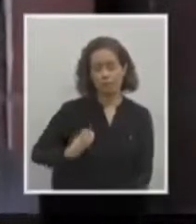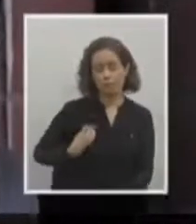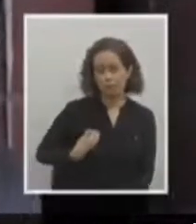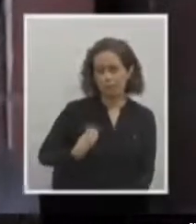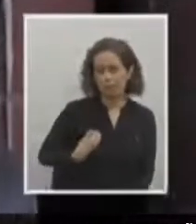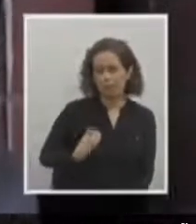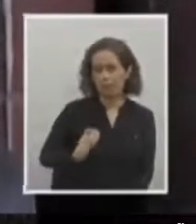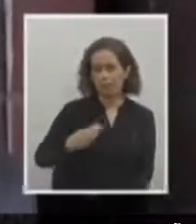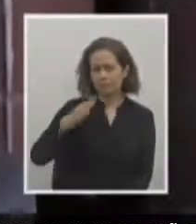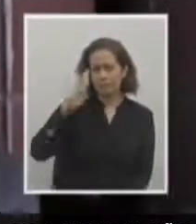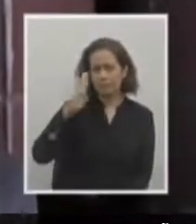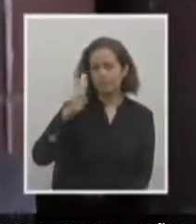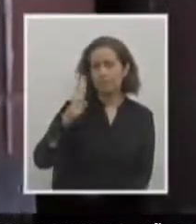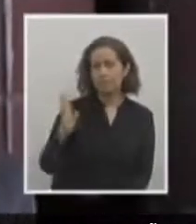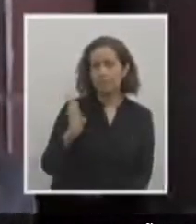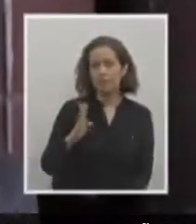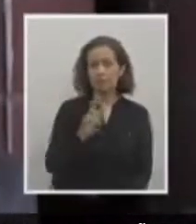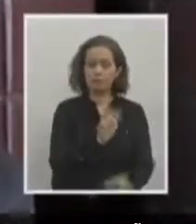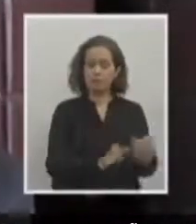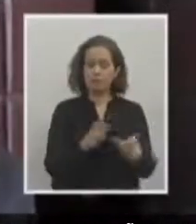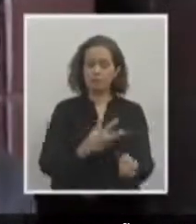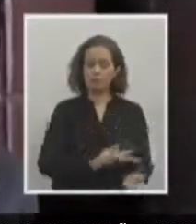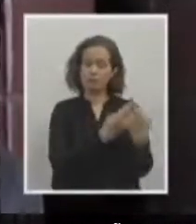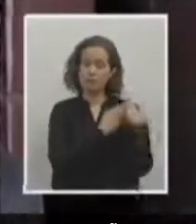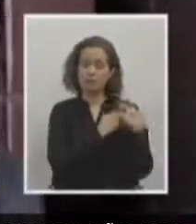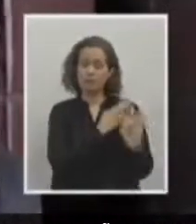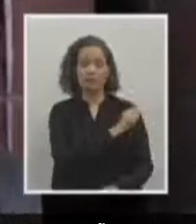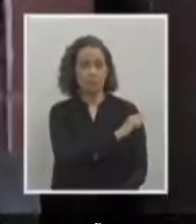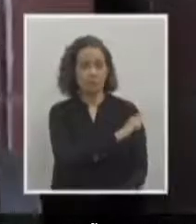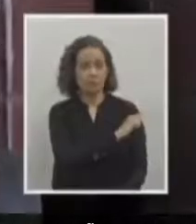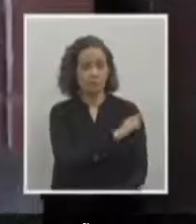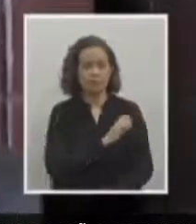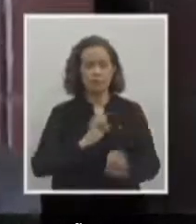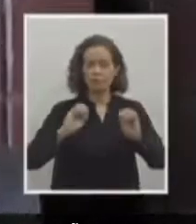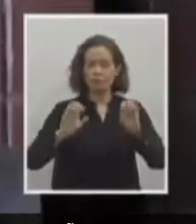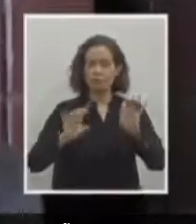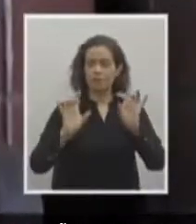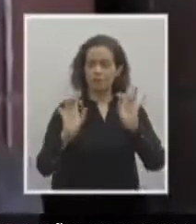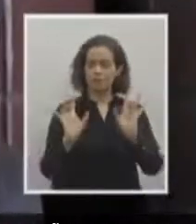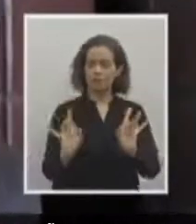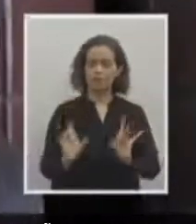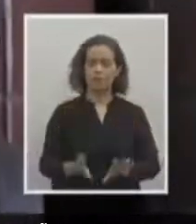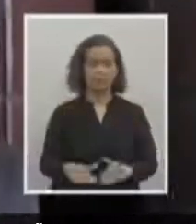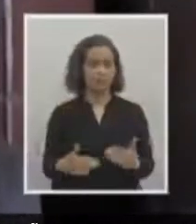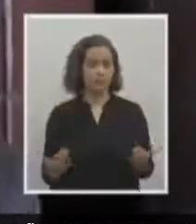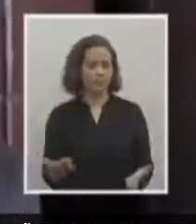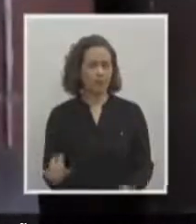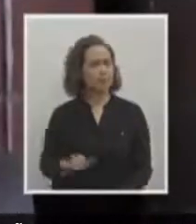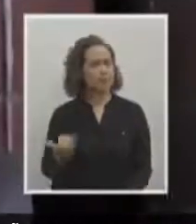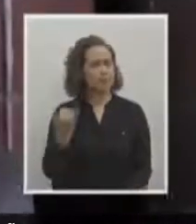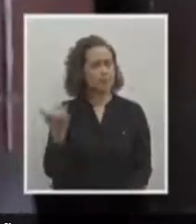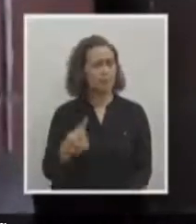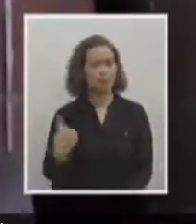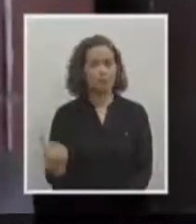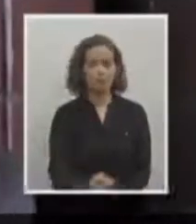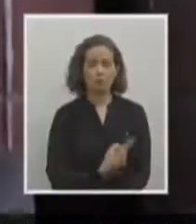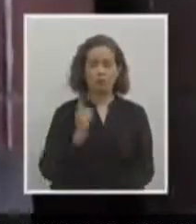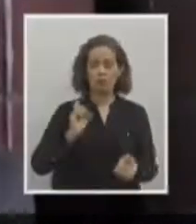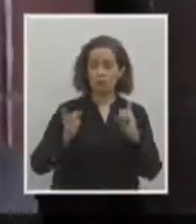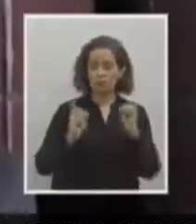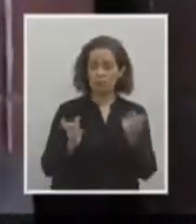a participação dos responsáveis pelos alunos da educação especial. Então, é importante que a gente está reunindo